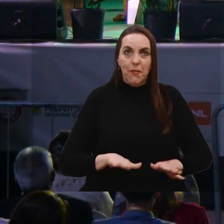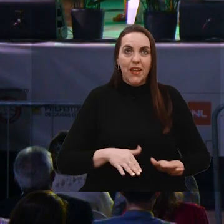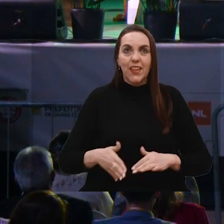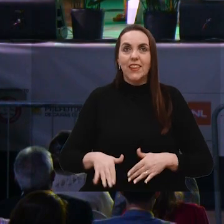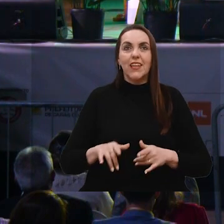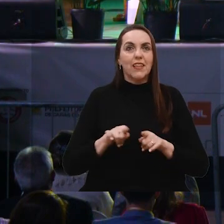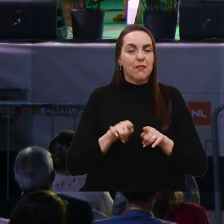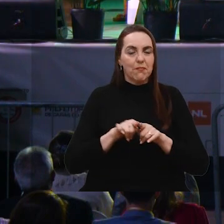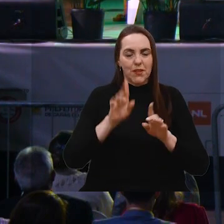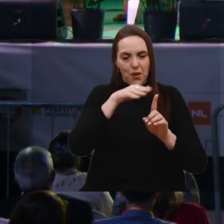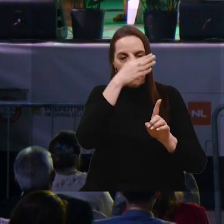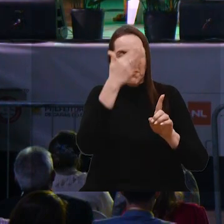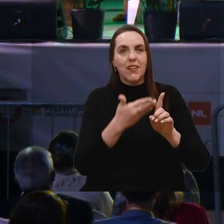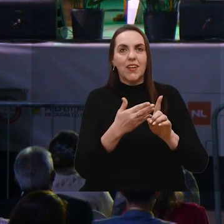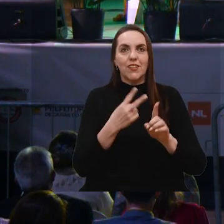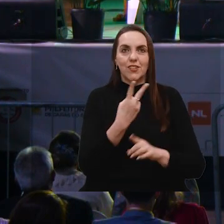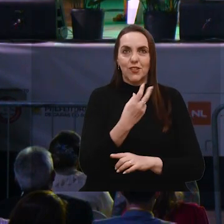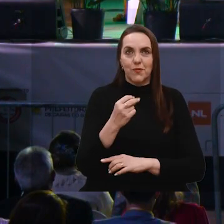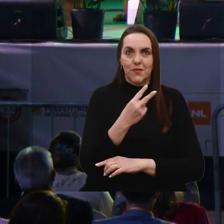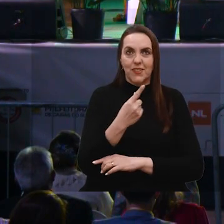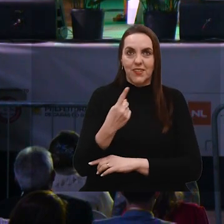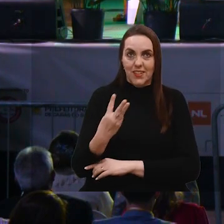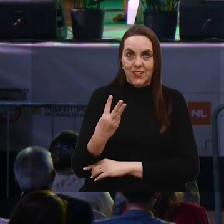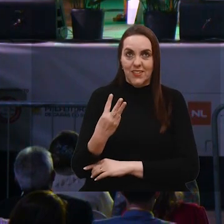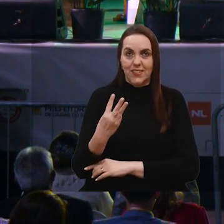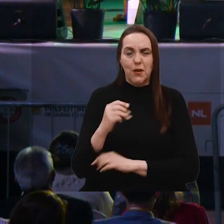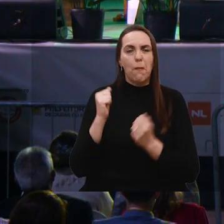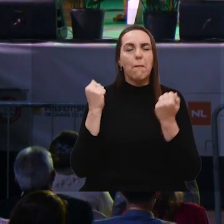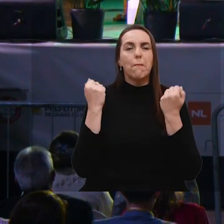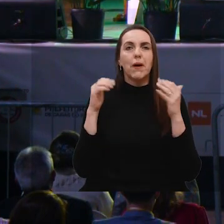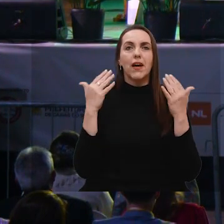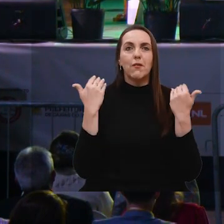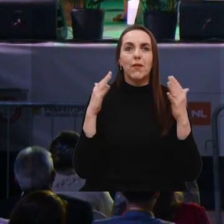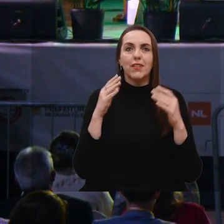do Sul em todas as categorias também foi homenageada em 2013.